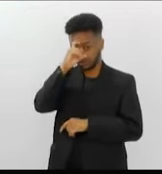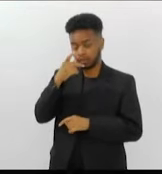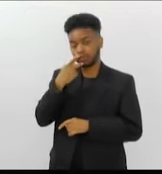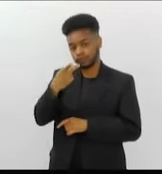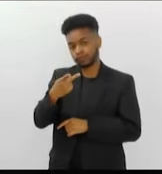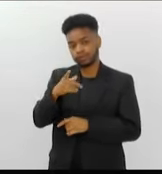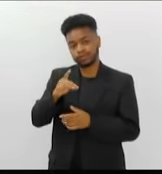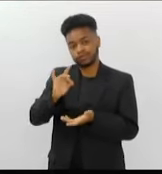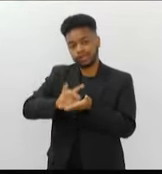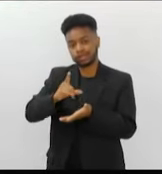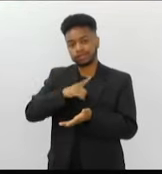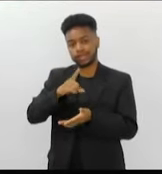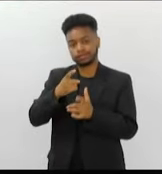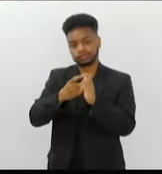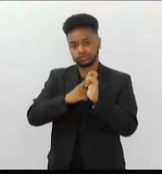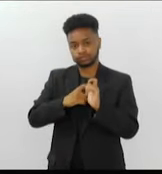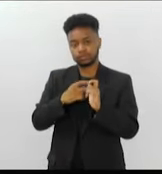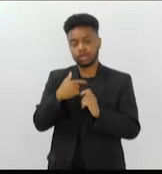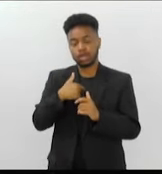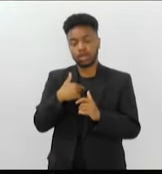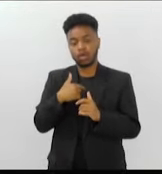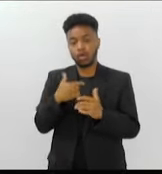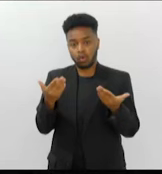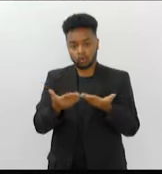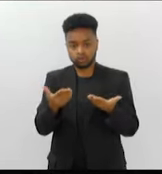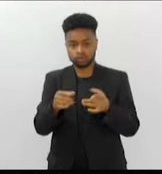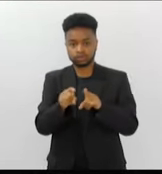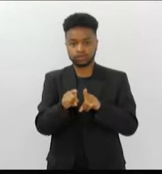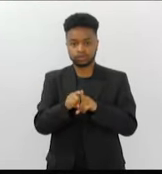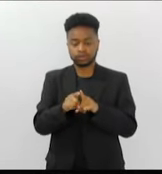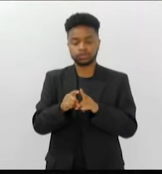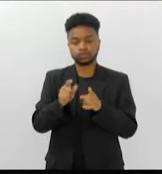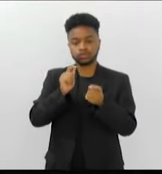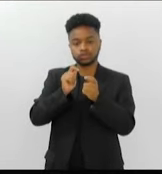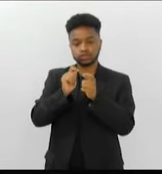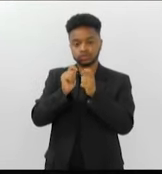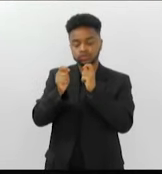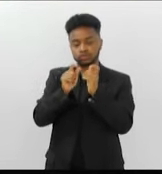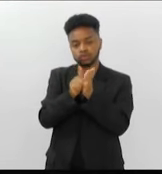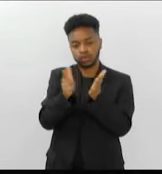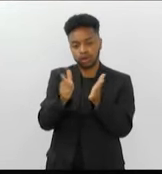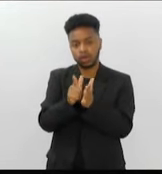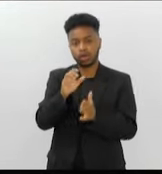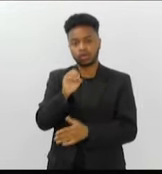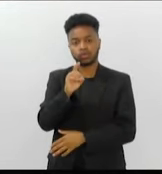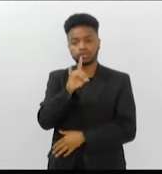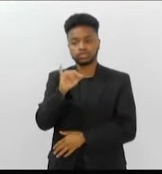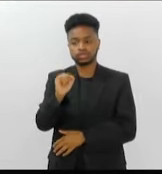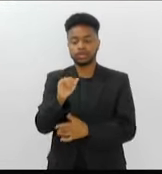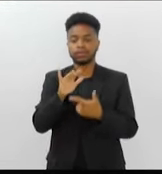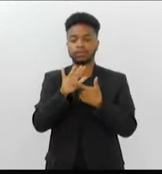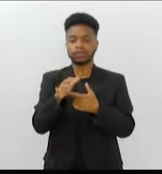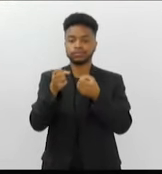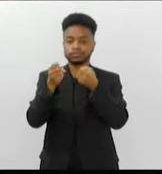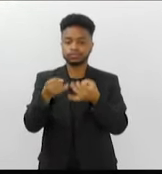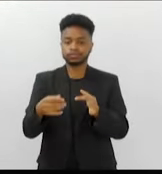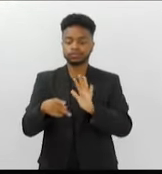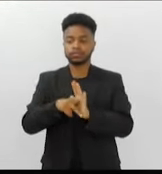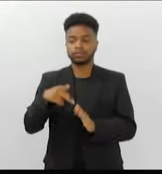hoje, já para concluir, senhor presidente, o jornal Dia noticia um esclarecimento do